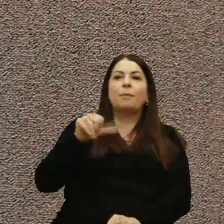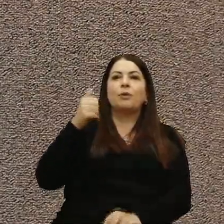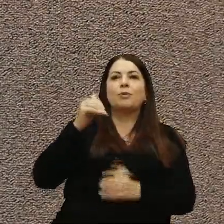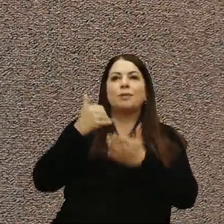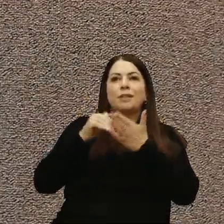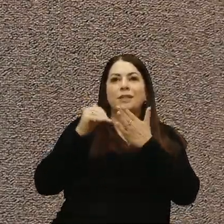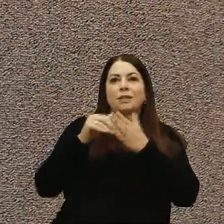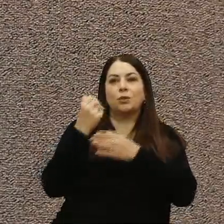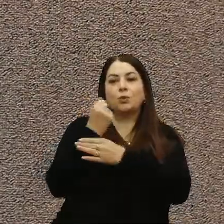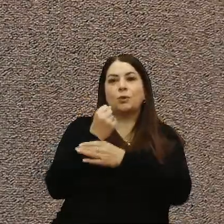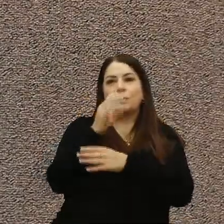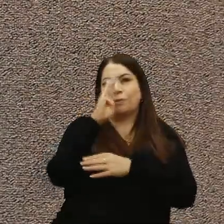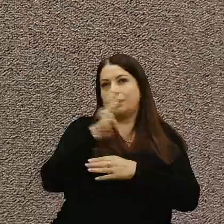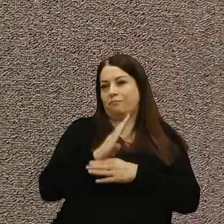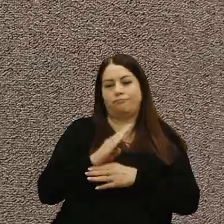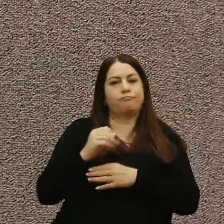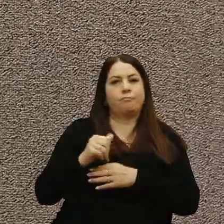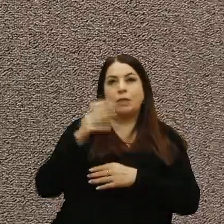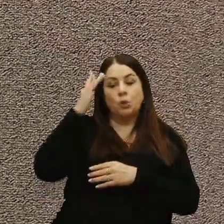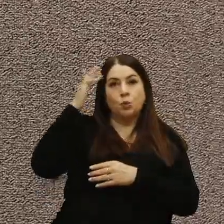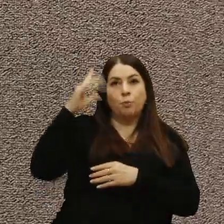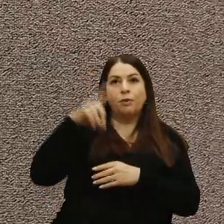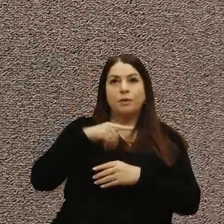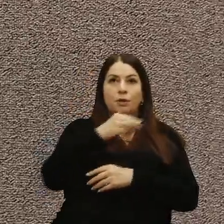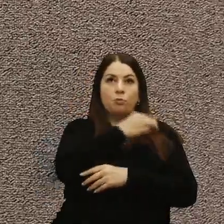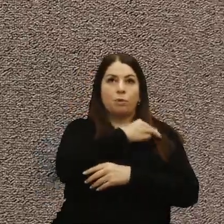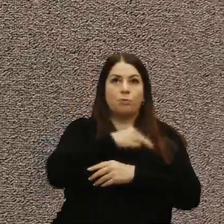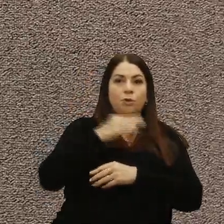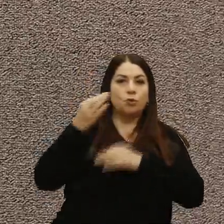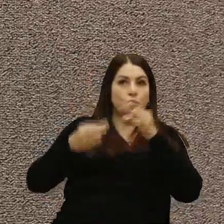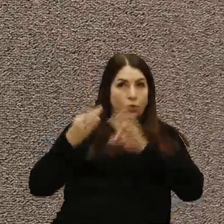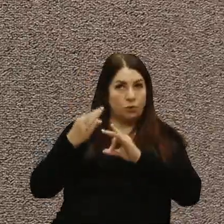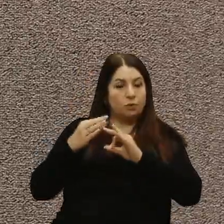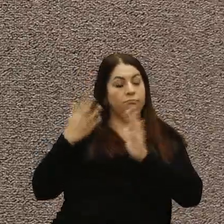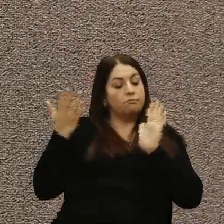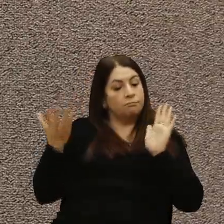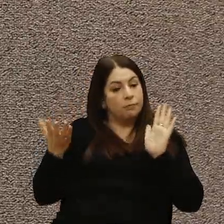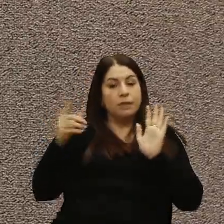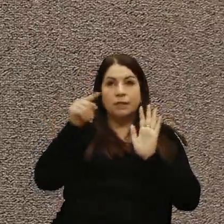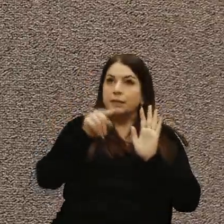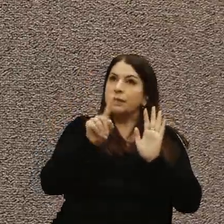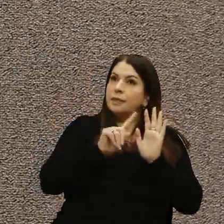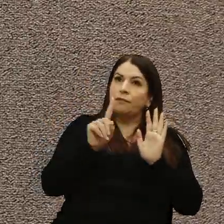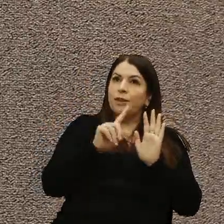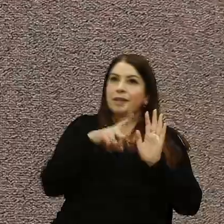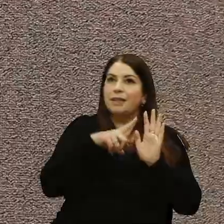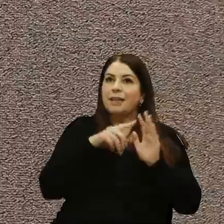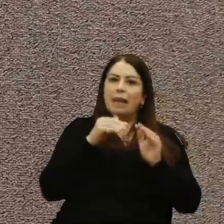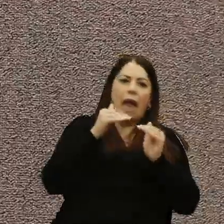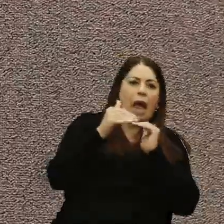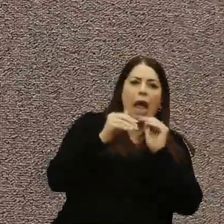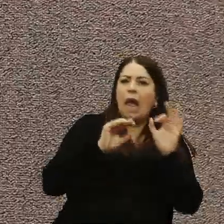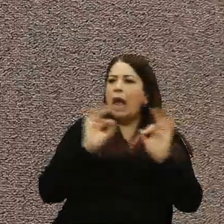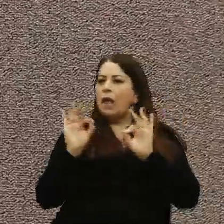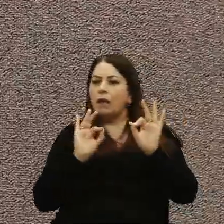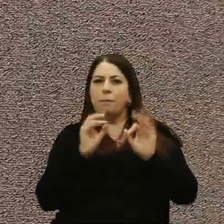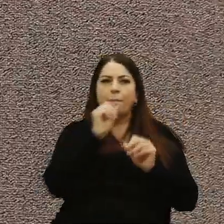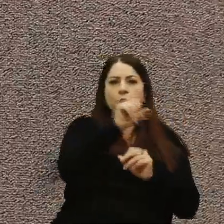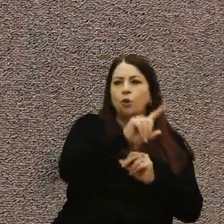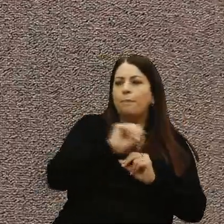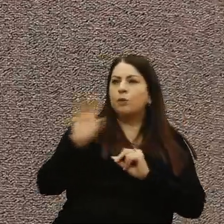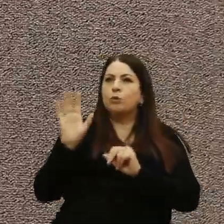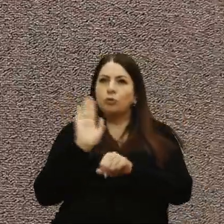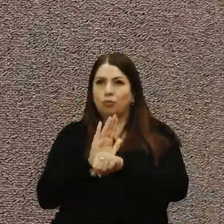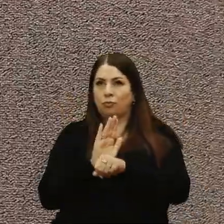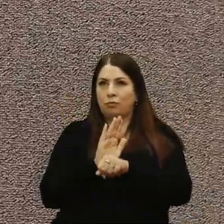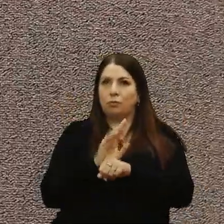do Brasil, disparado. A gente sonha em ter ele como ministro da Justiça, que sim, ele não vai ter o diz-que-me-diz-que de que se mandou ou não mandou